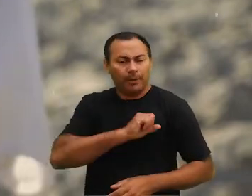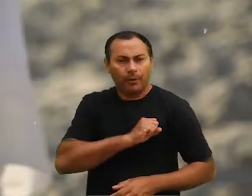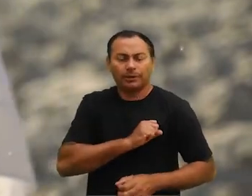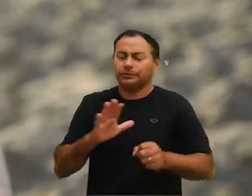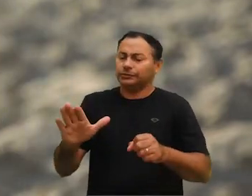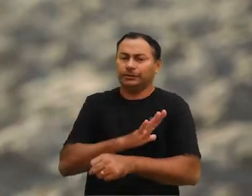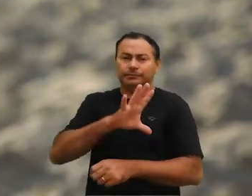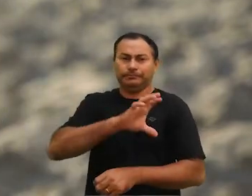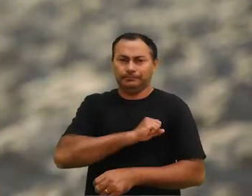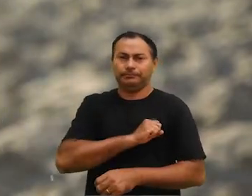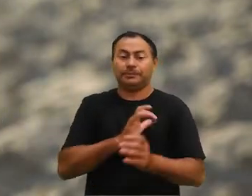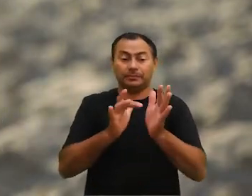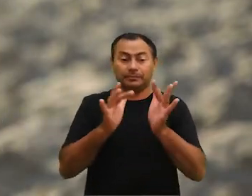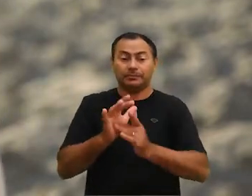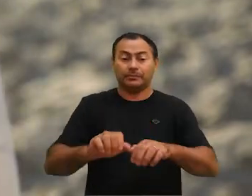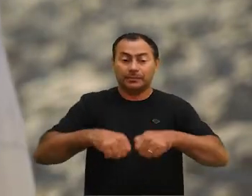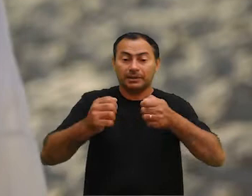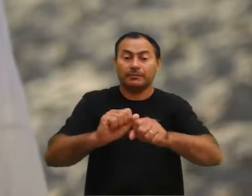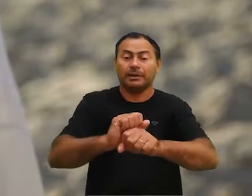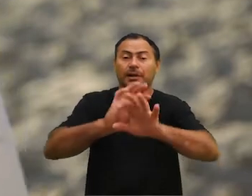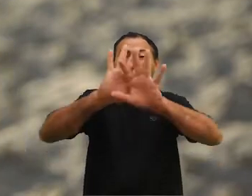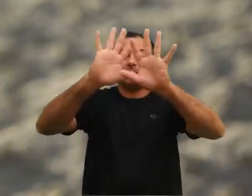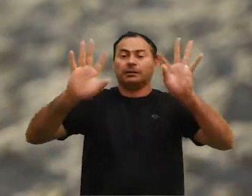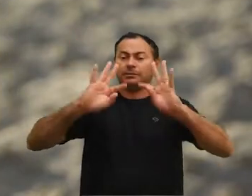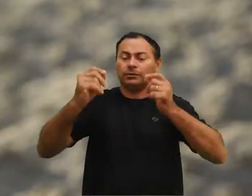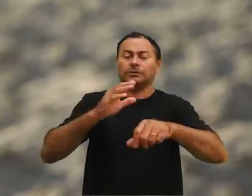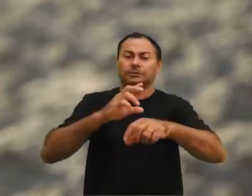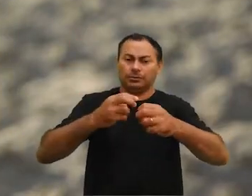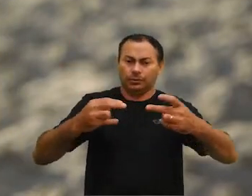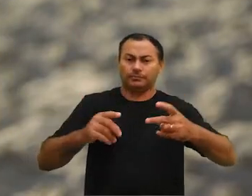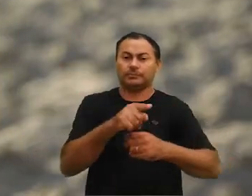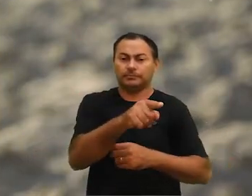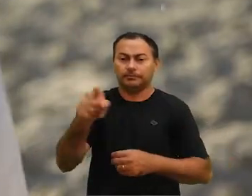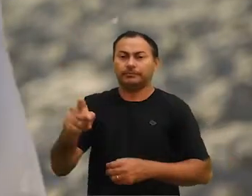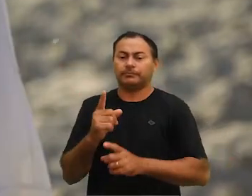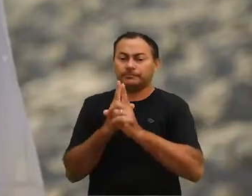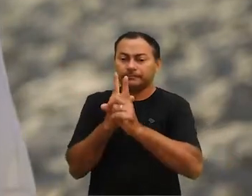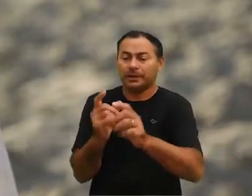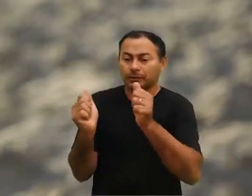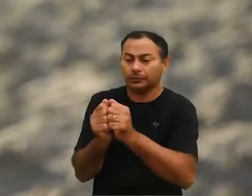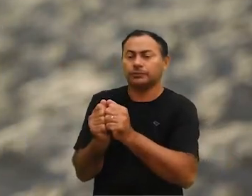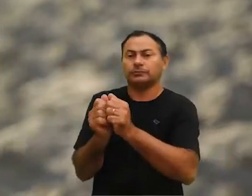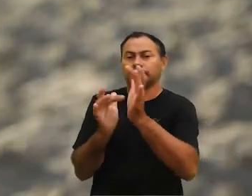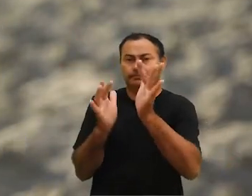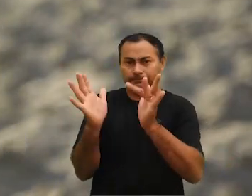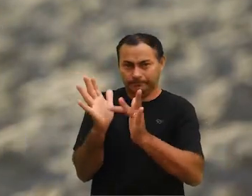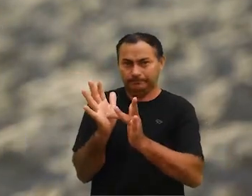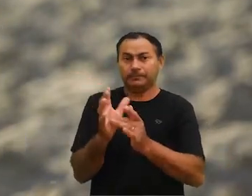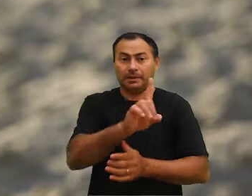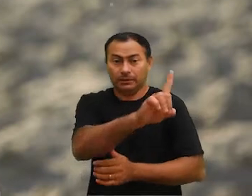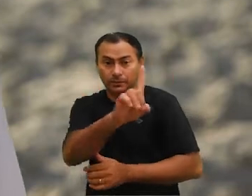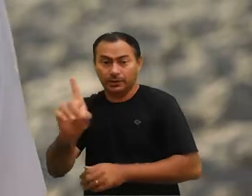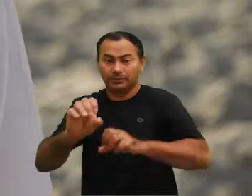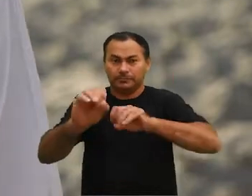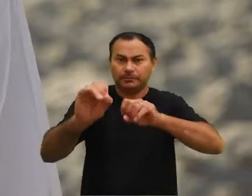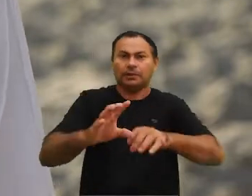amor. Ele queria deixar bem claro todas as situações para aqueles que estavam ali com ele.